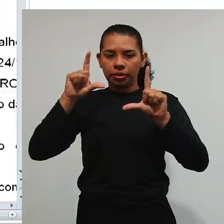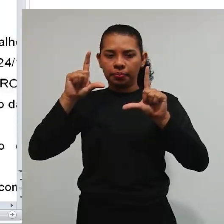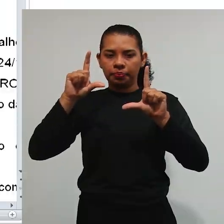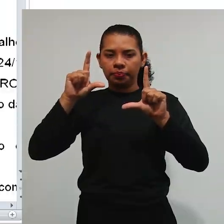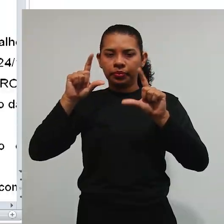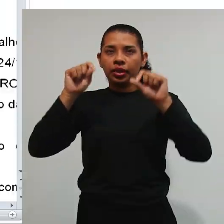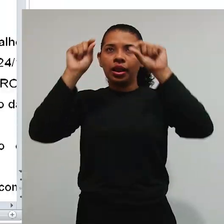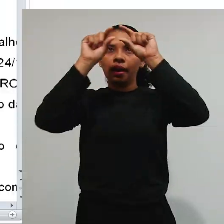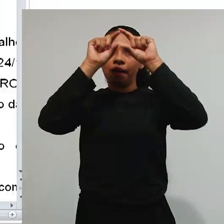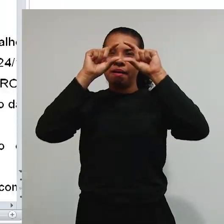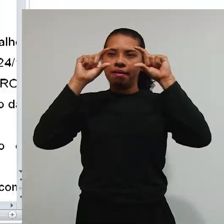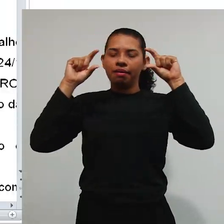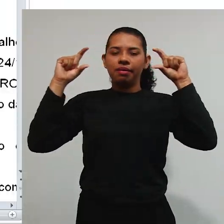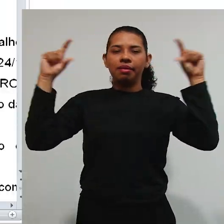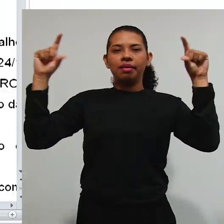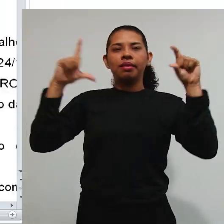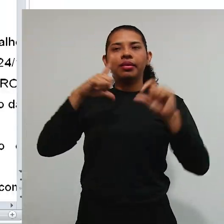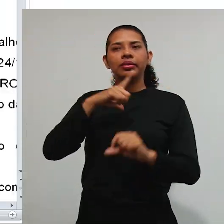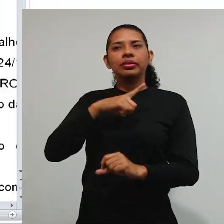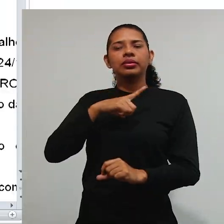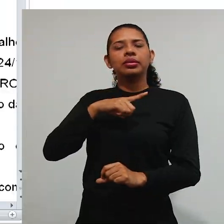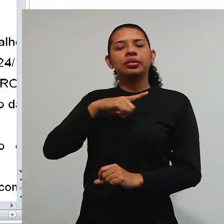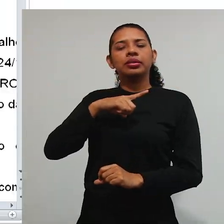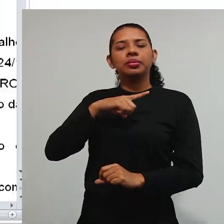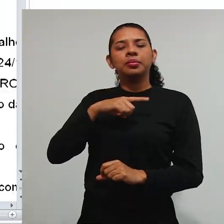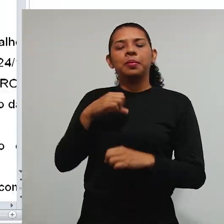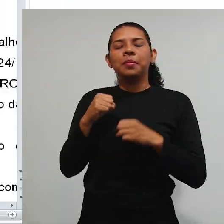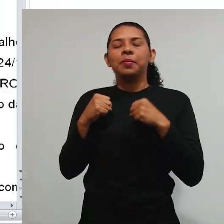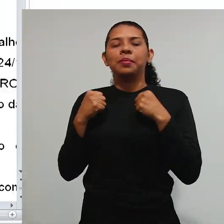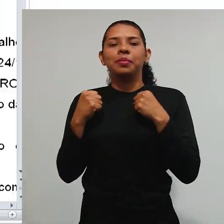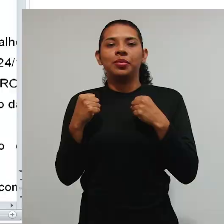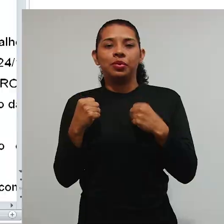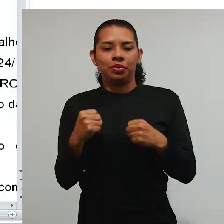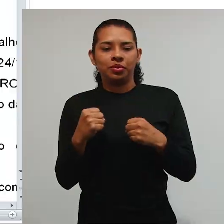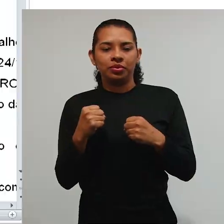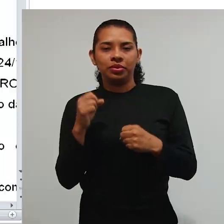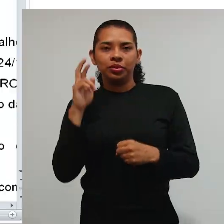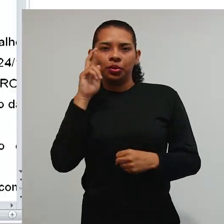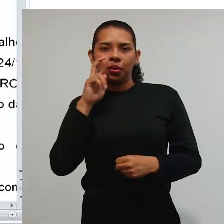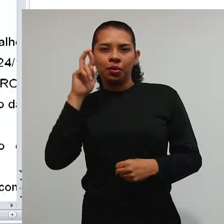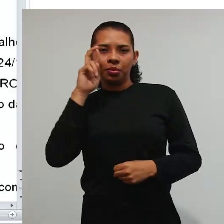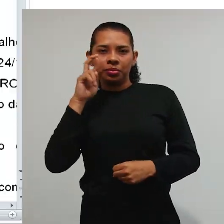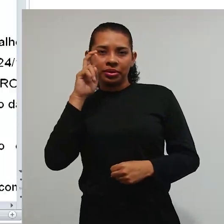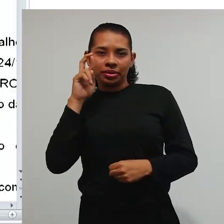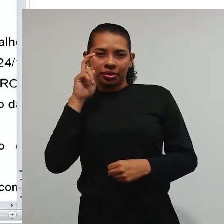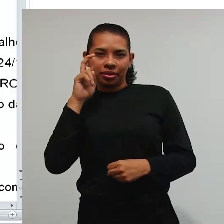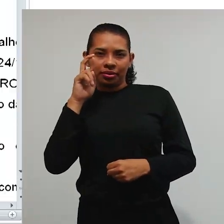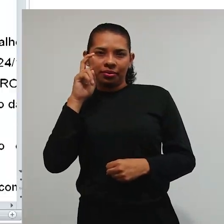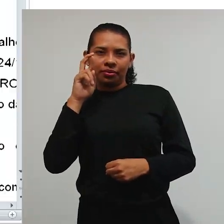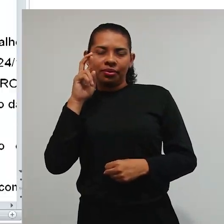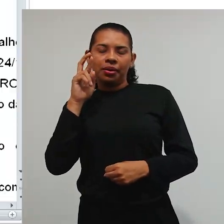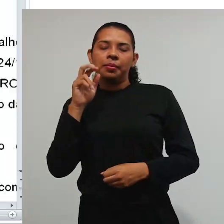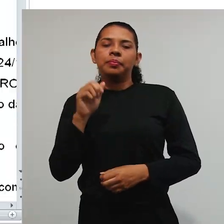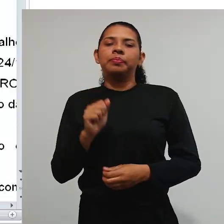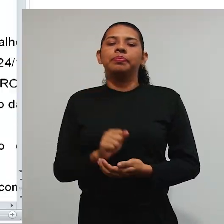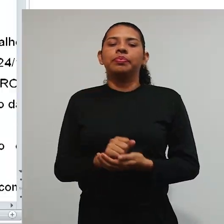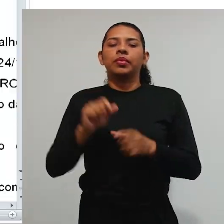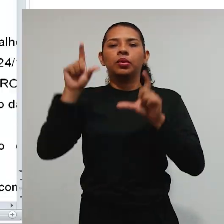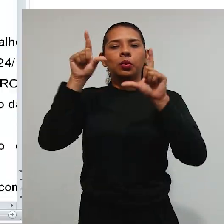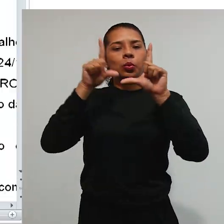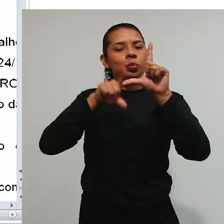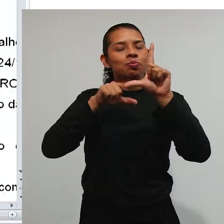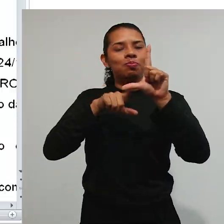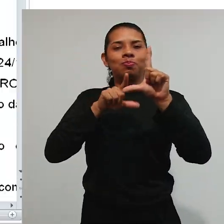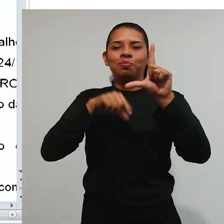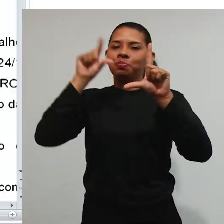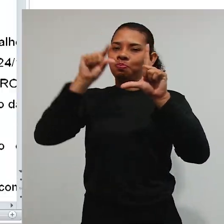azinho, quando você clica na setinha, você tem a opção de alterar a formatação, para colocar só a primeira letra em maiúscula, tudo em